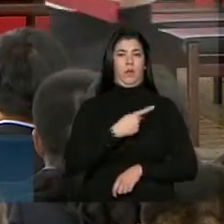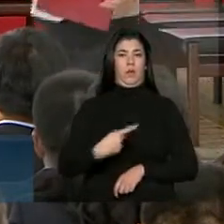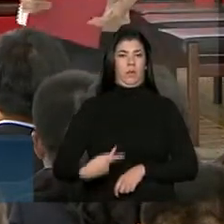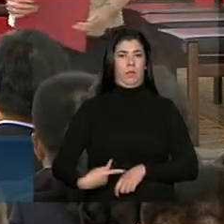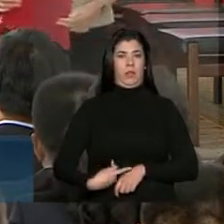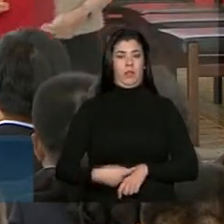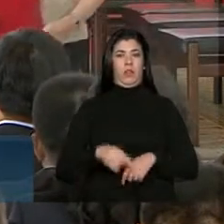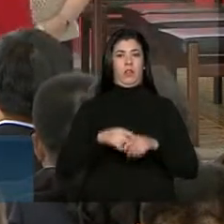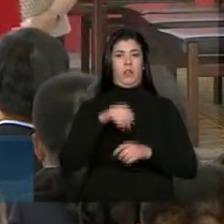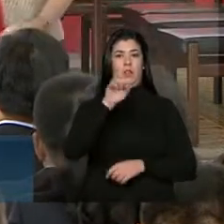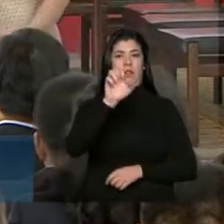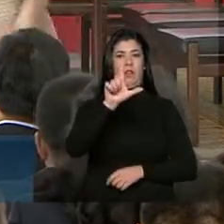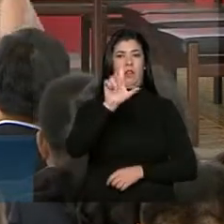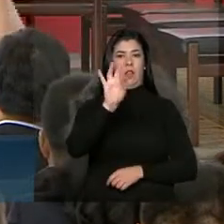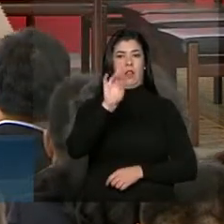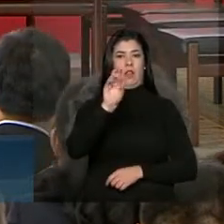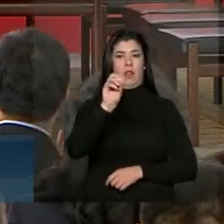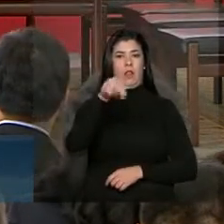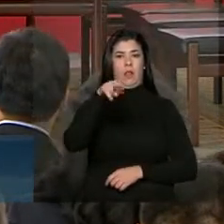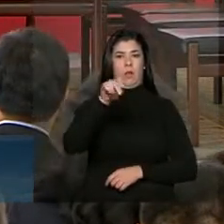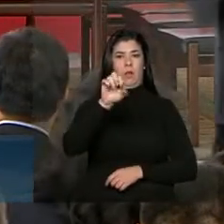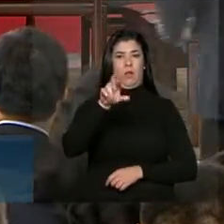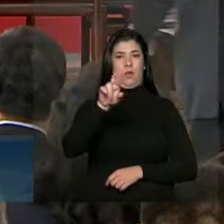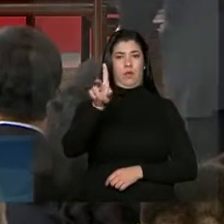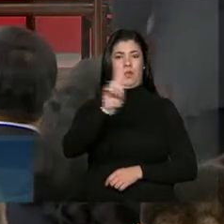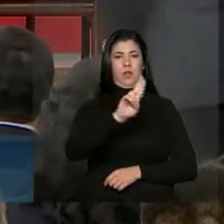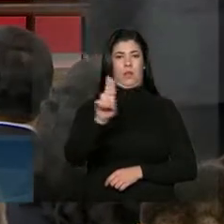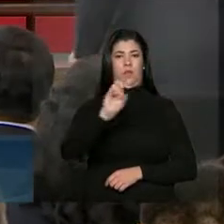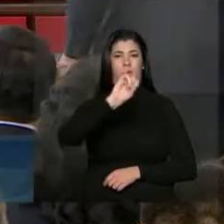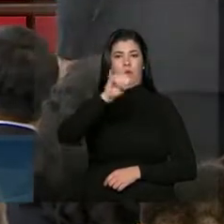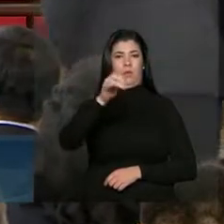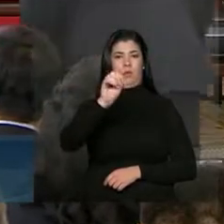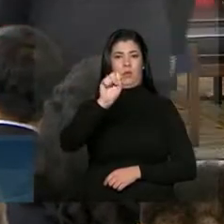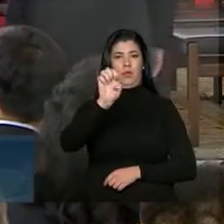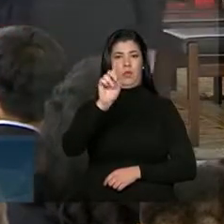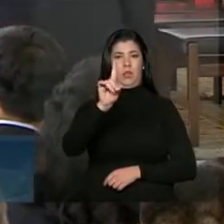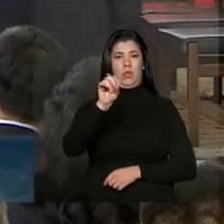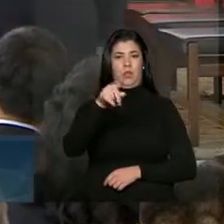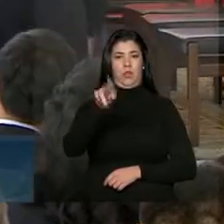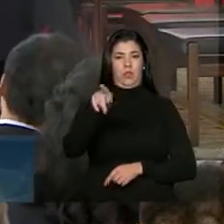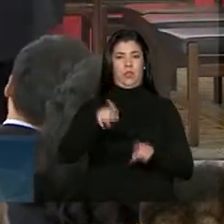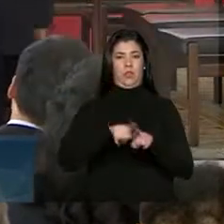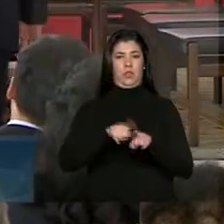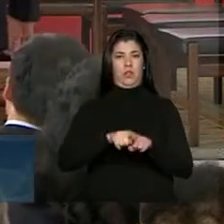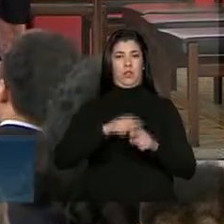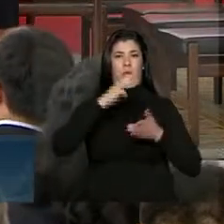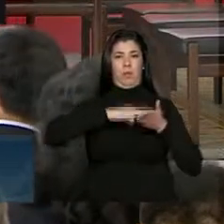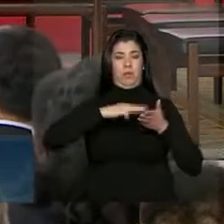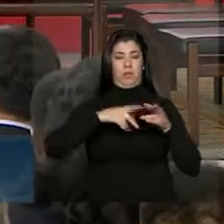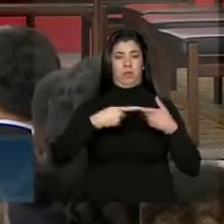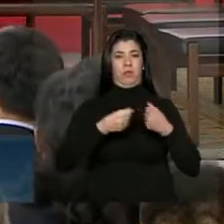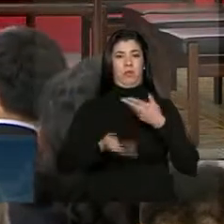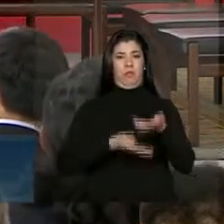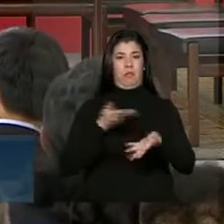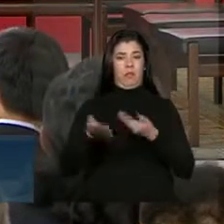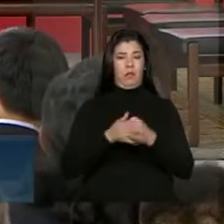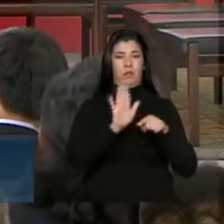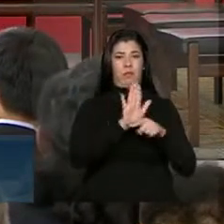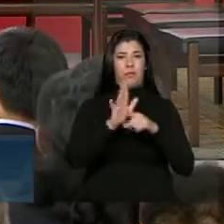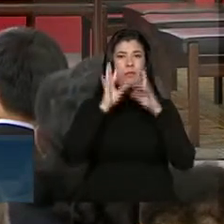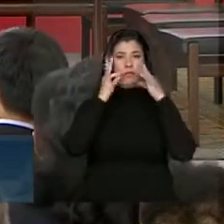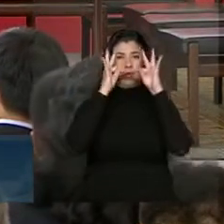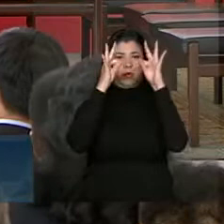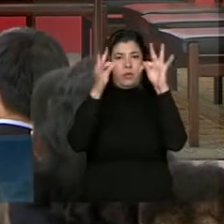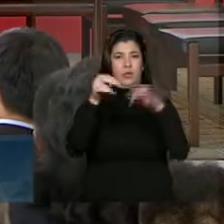Presidente da Eletronuclear, Pedro José Diniz de Figueiredo. Memorando de entendimento sobre cooperação na área de